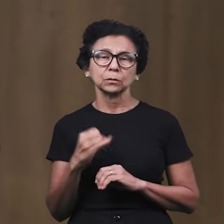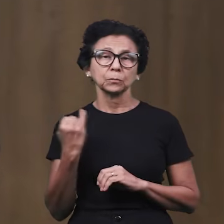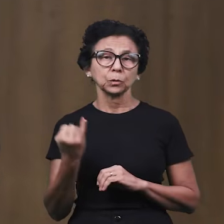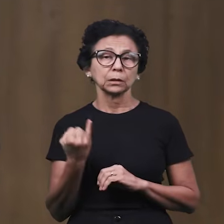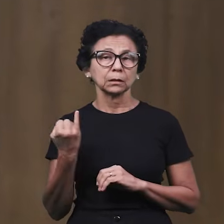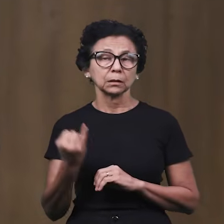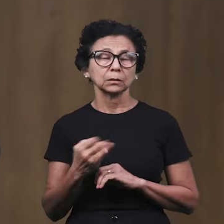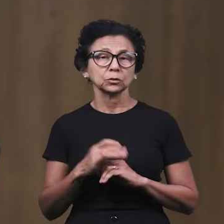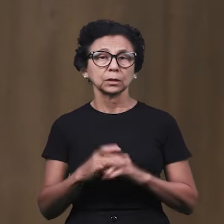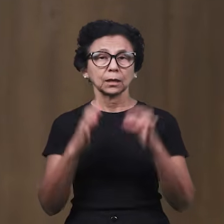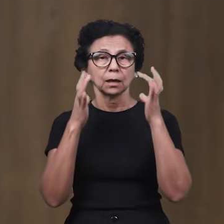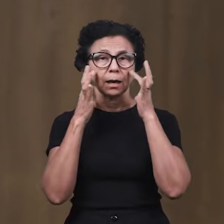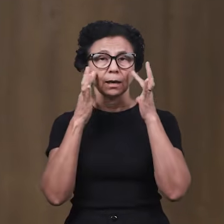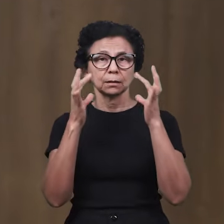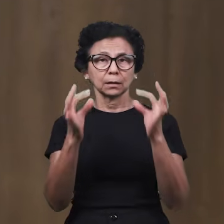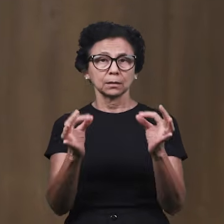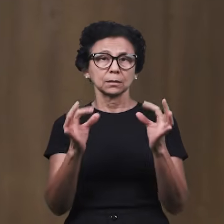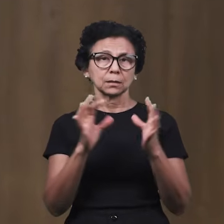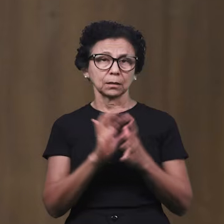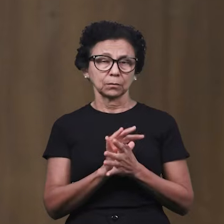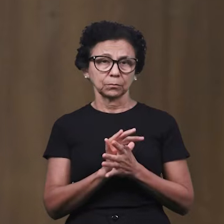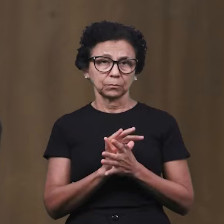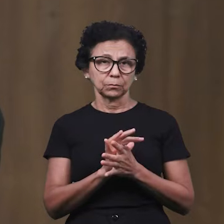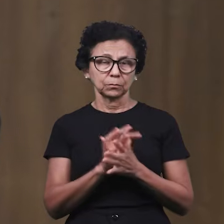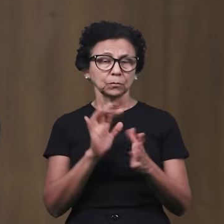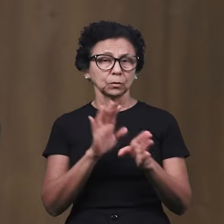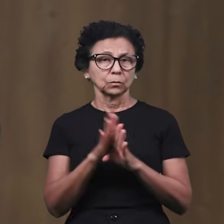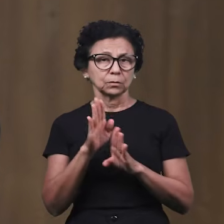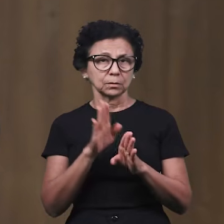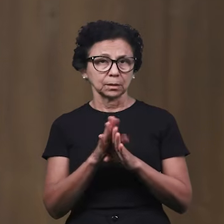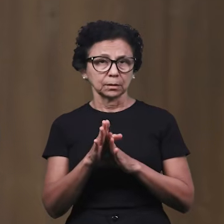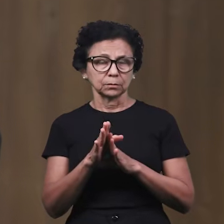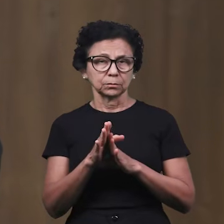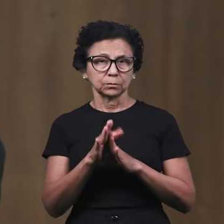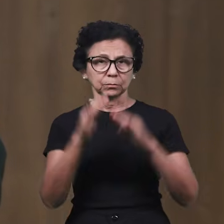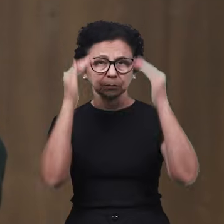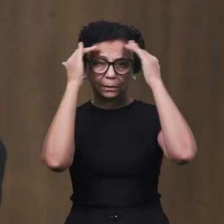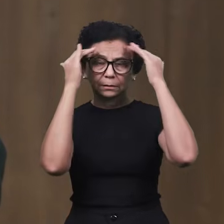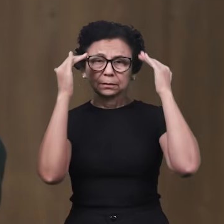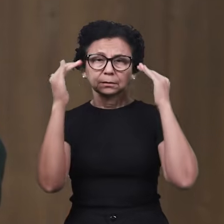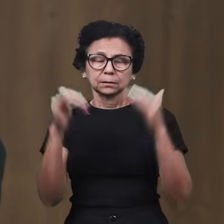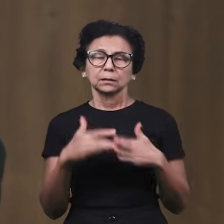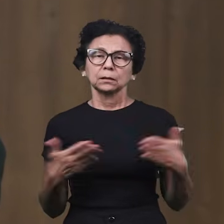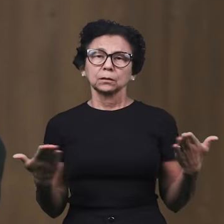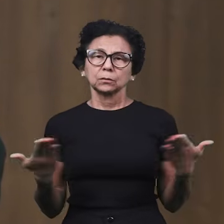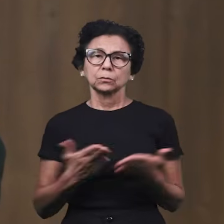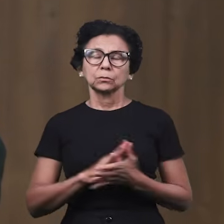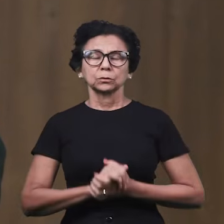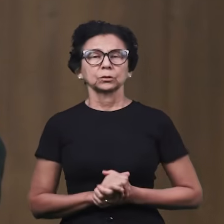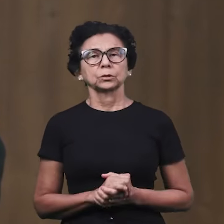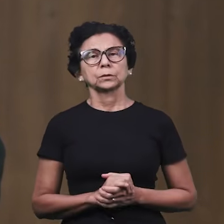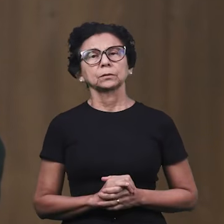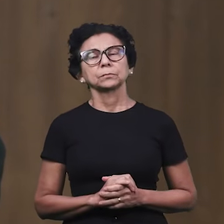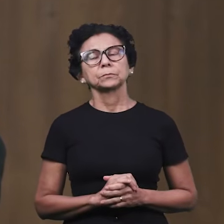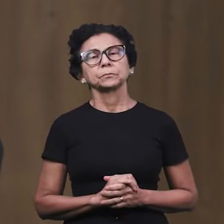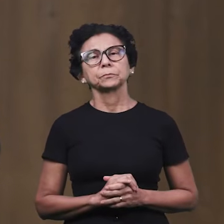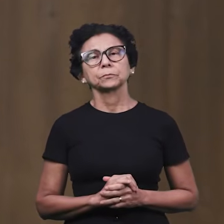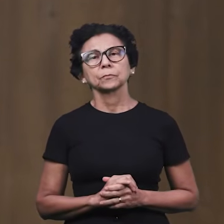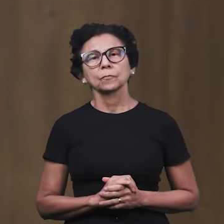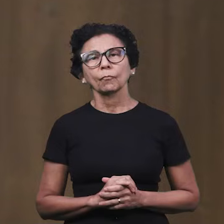episódio falamos sobre ouvir conselhos. E hoje, neste episódio, o nosso tema é